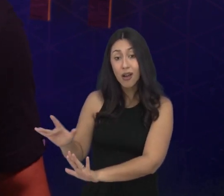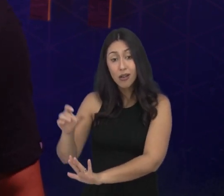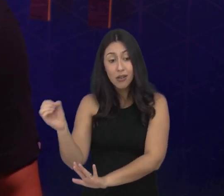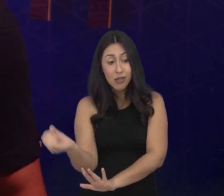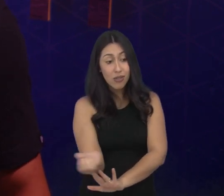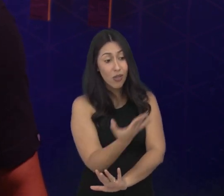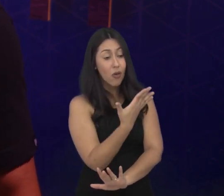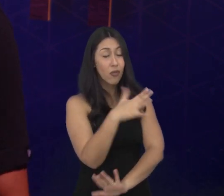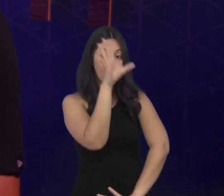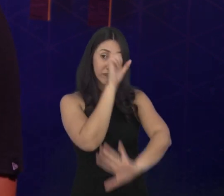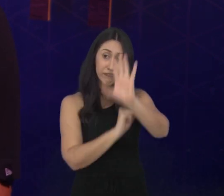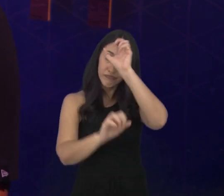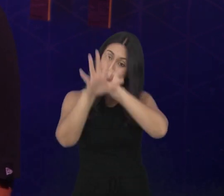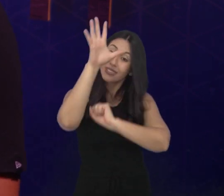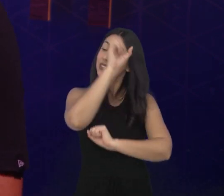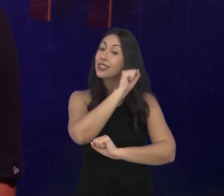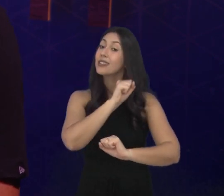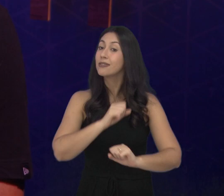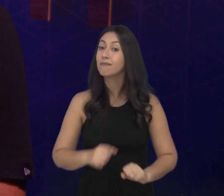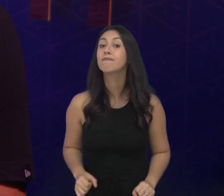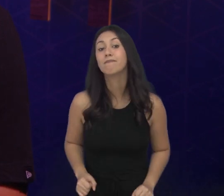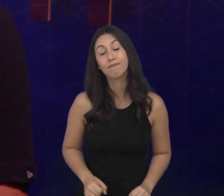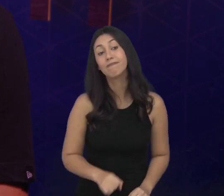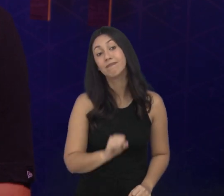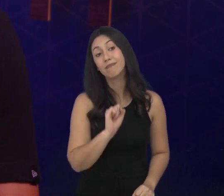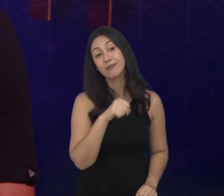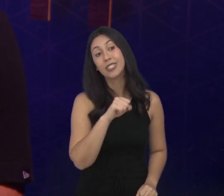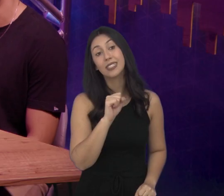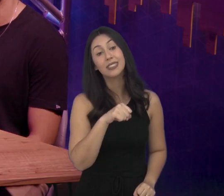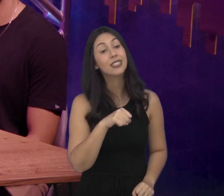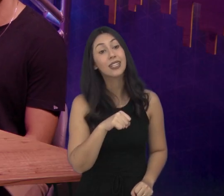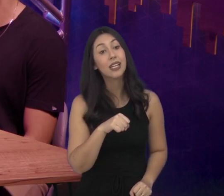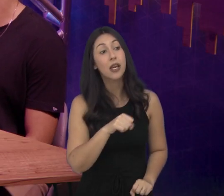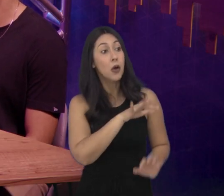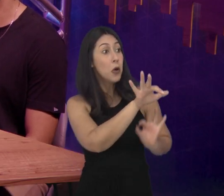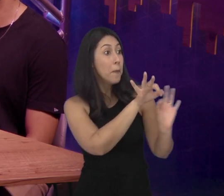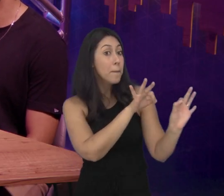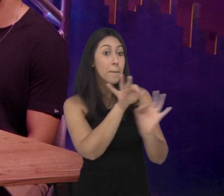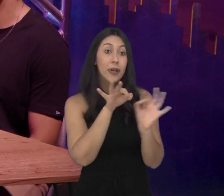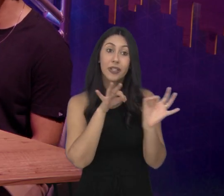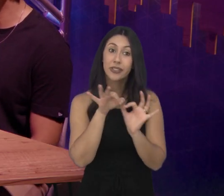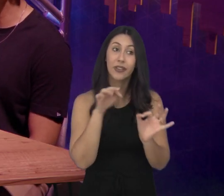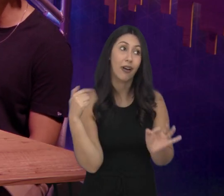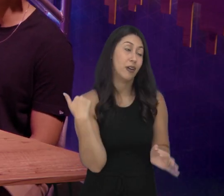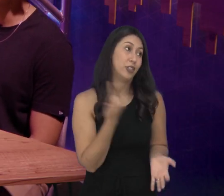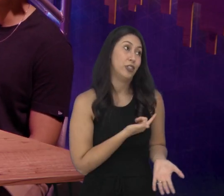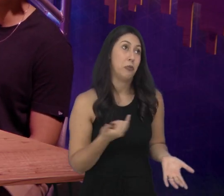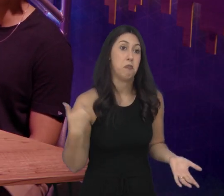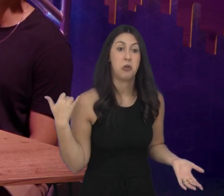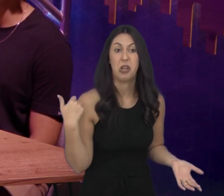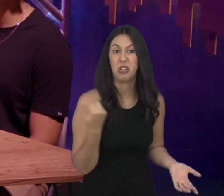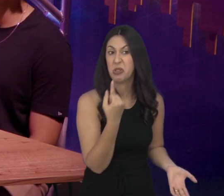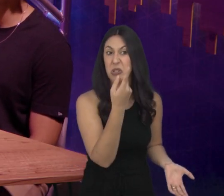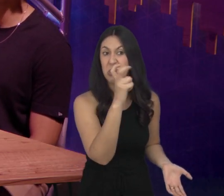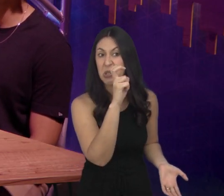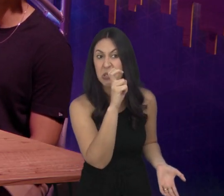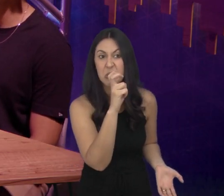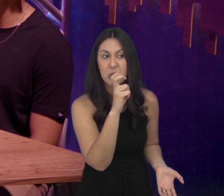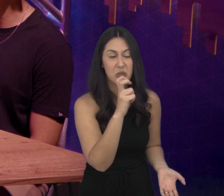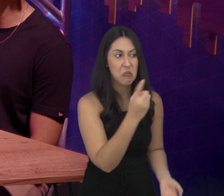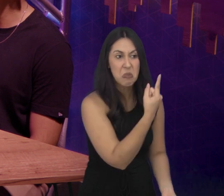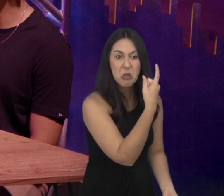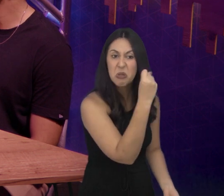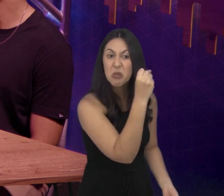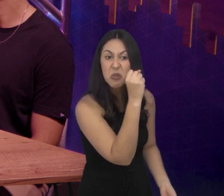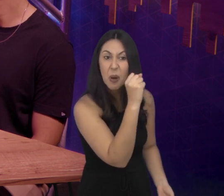alguns conceitos pra trás e assumir outros daqui pra frente, né? Exato. Muitos desses planos a gente faz quando a gente tinha, sei lá,